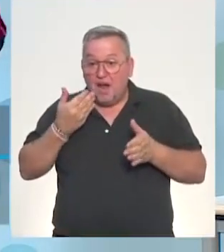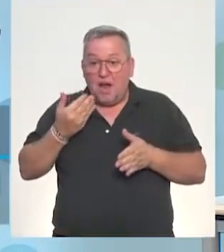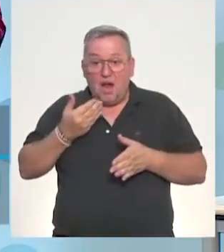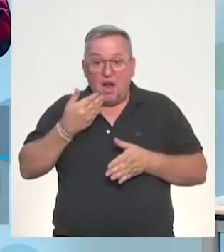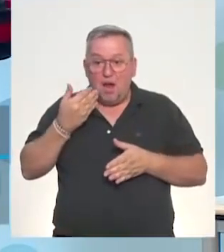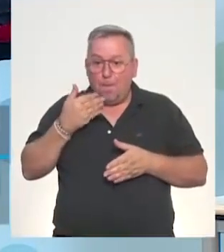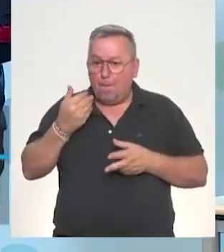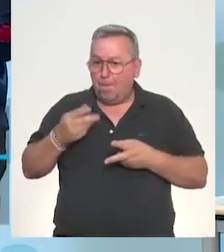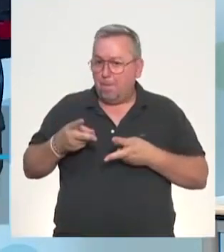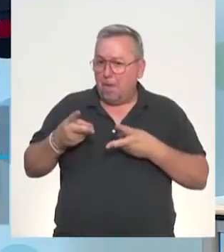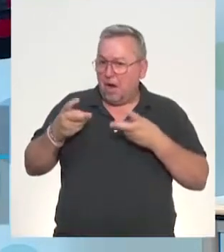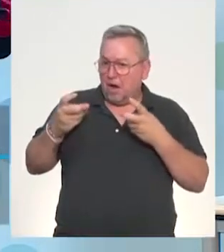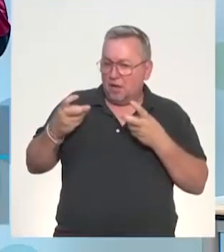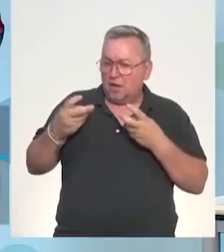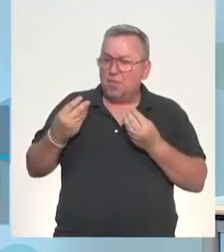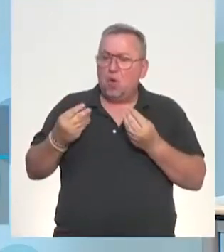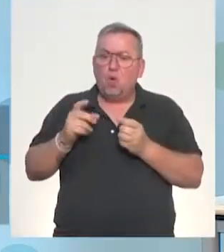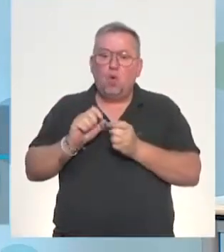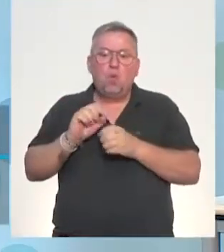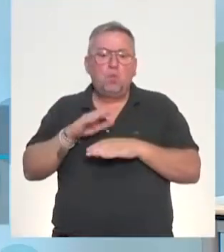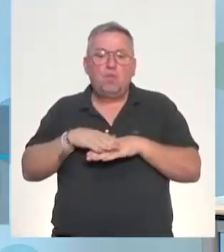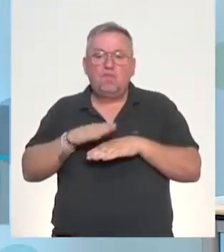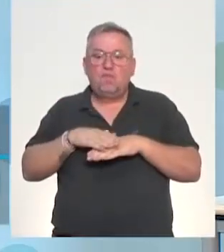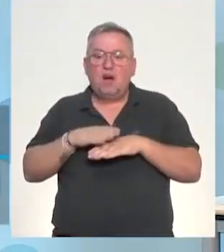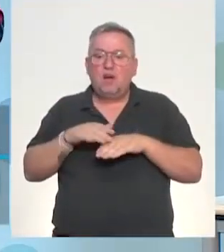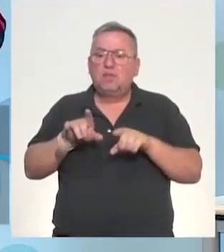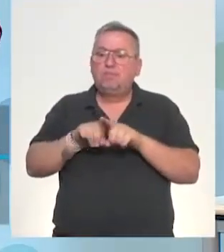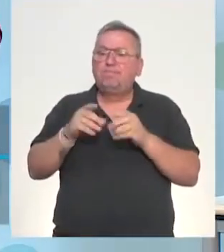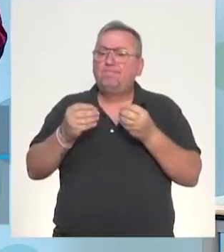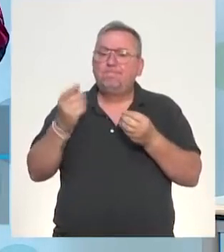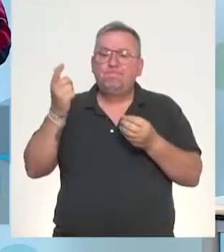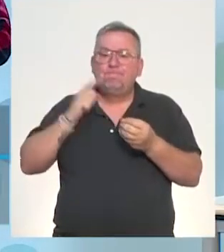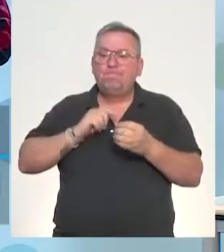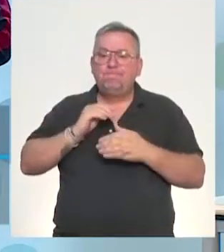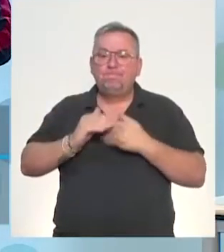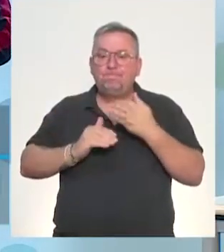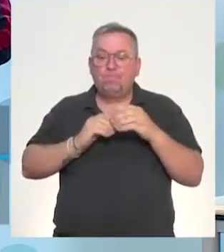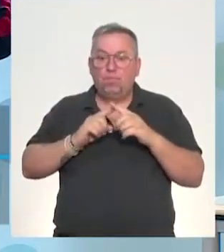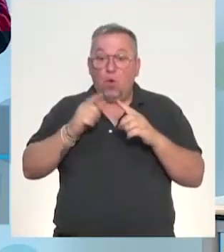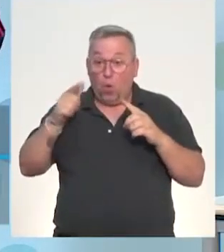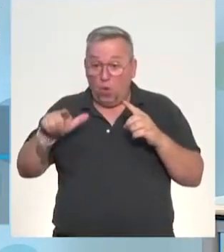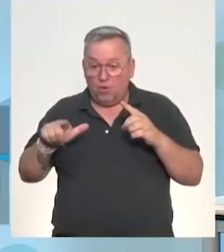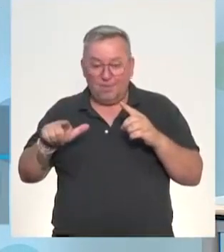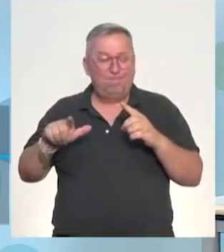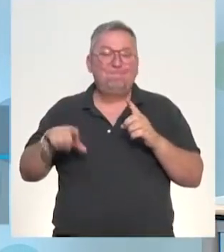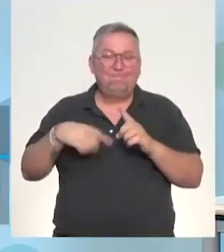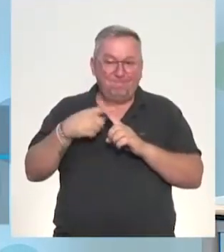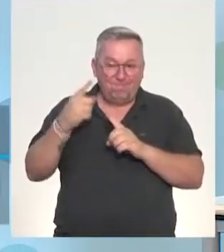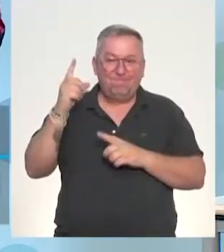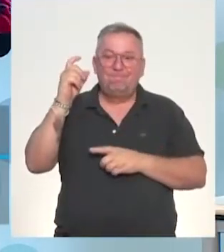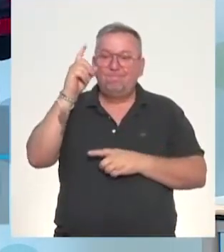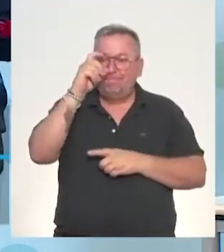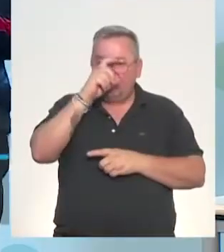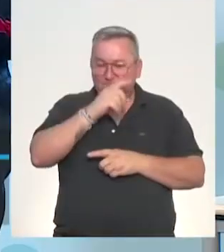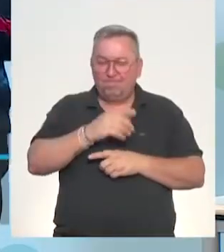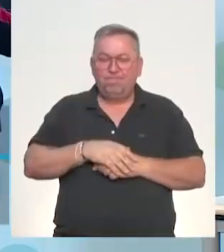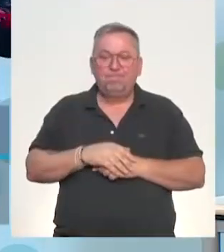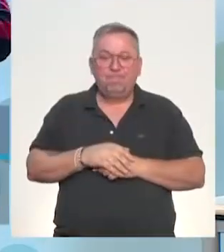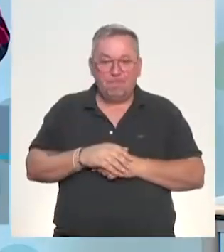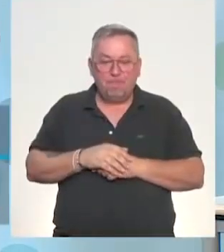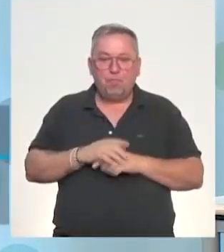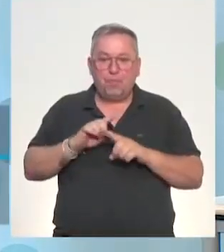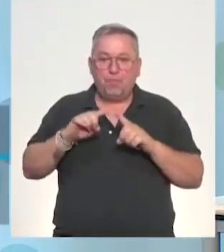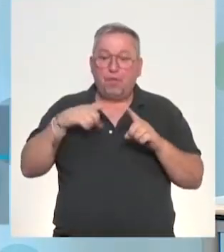como que elas são construídas, como que elas se desenvolvem. Outras nem sempre. os professores aí, né, que trabalham isso